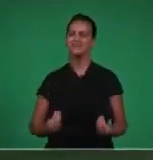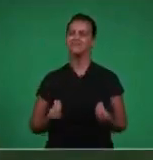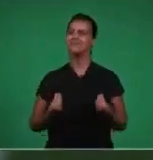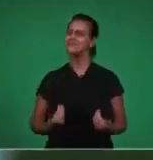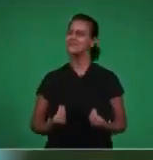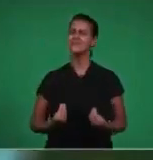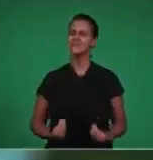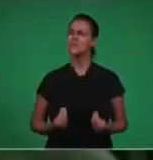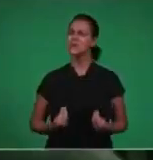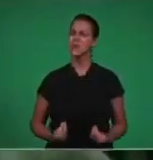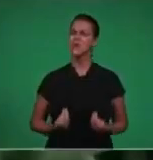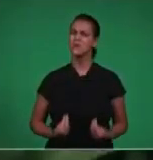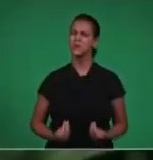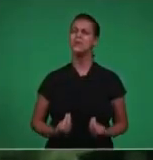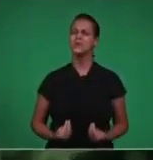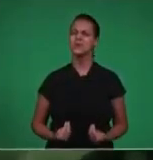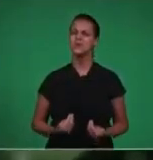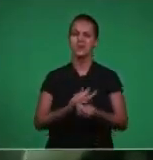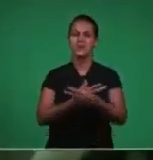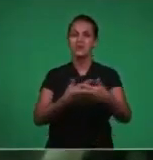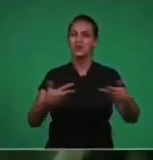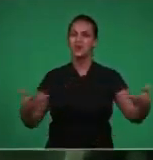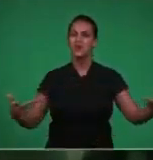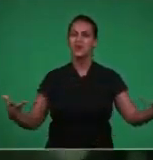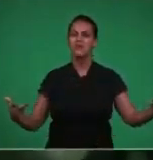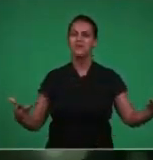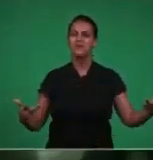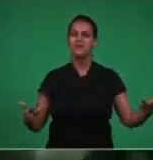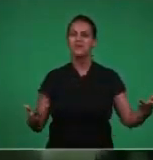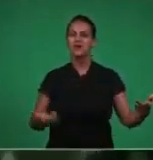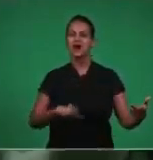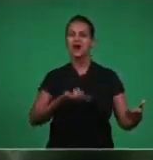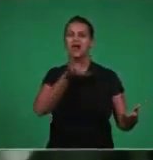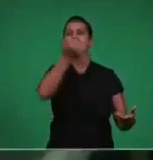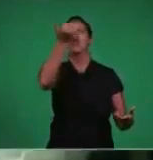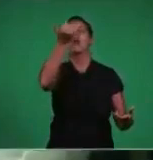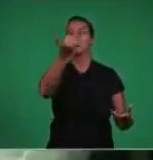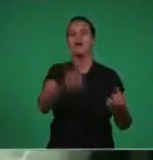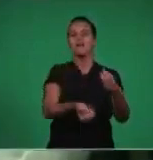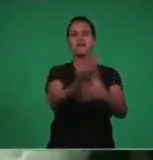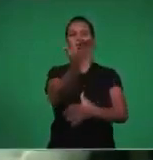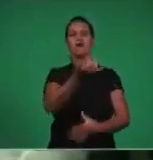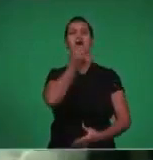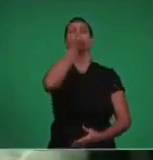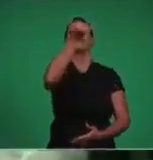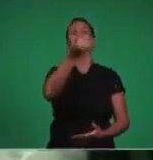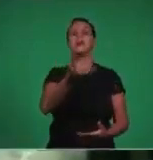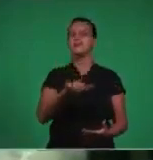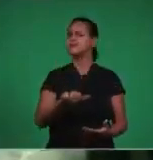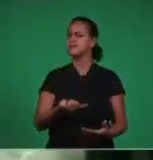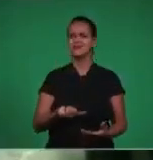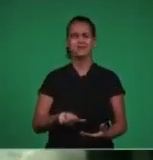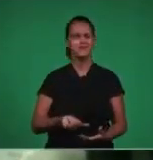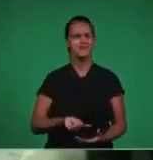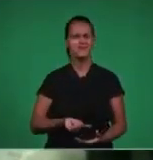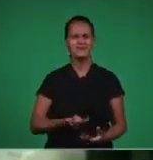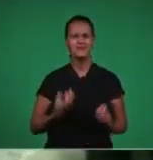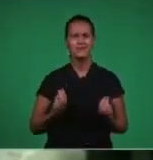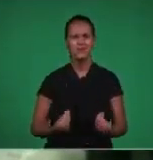como coisas como essa poderiam surgir ao acaso, espontaneamente, sem ter um